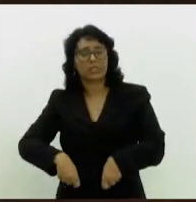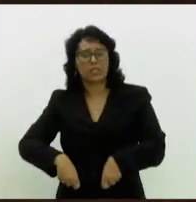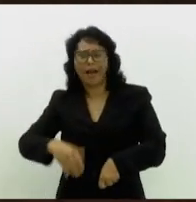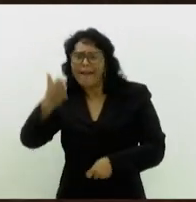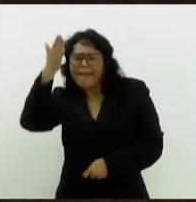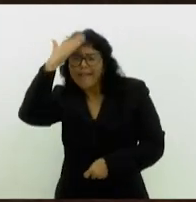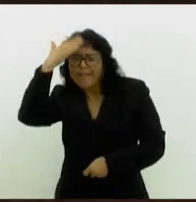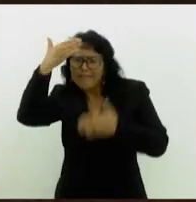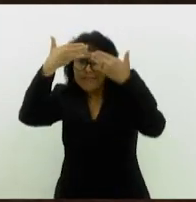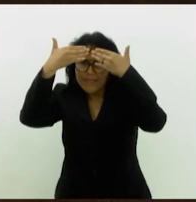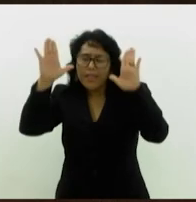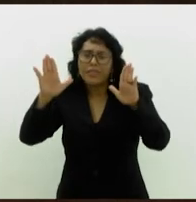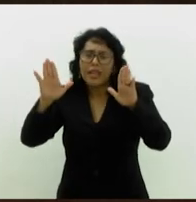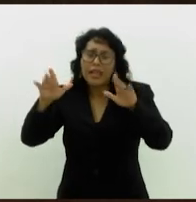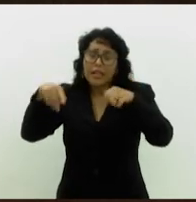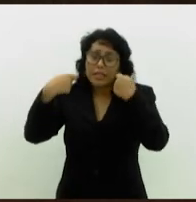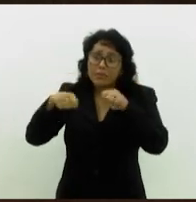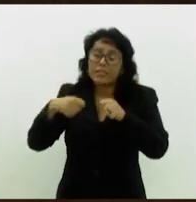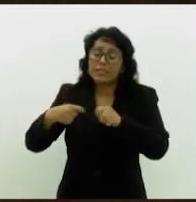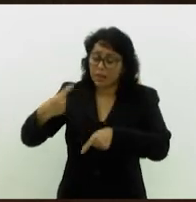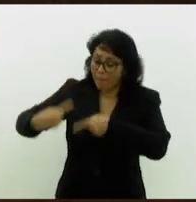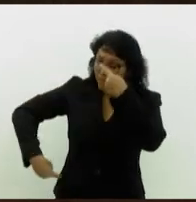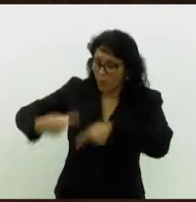públicas eficientes